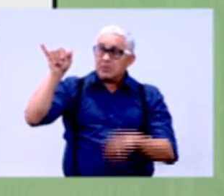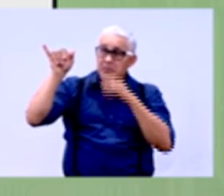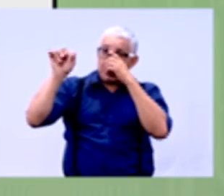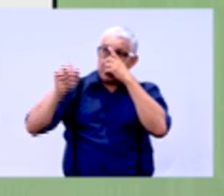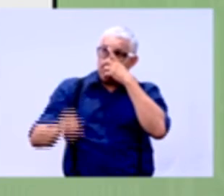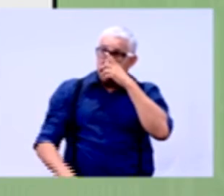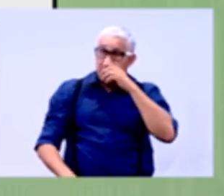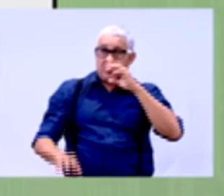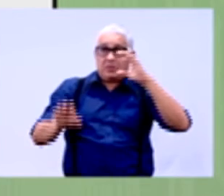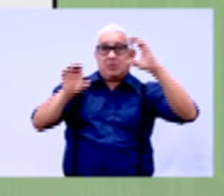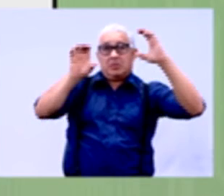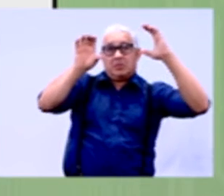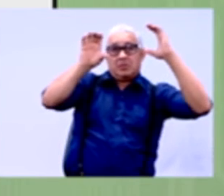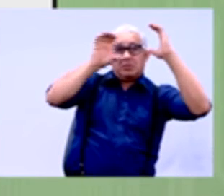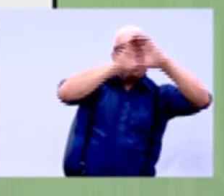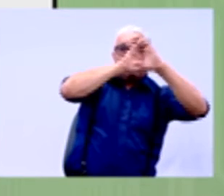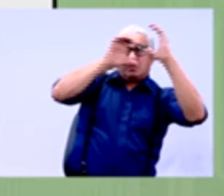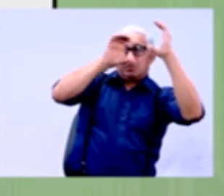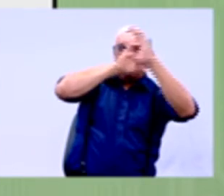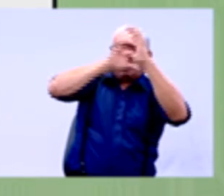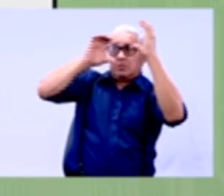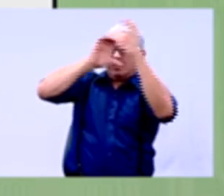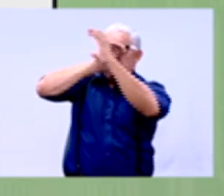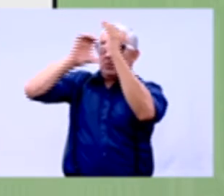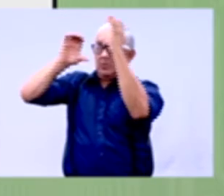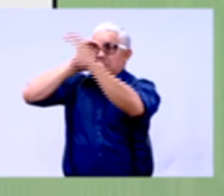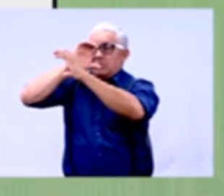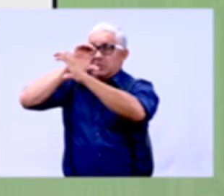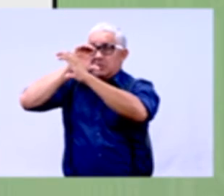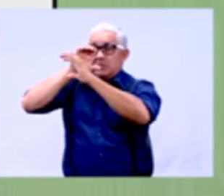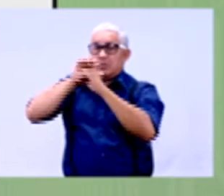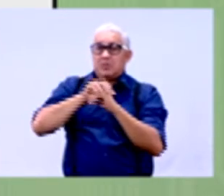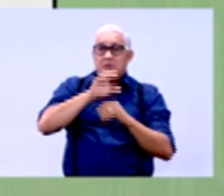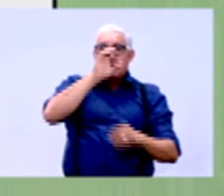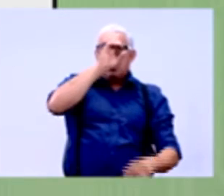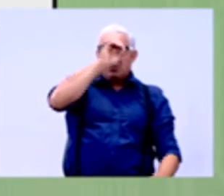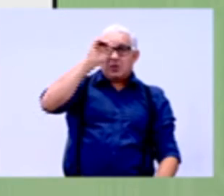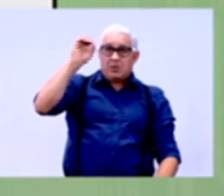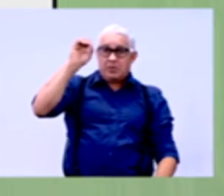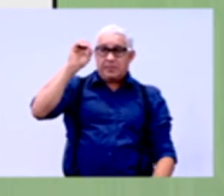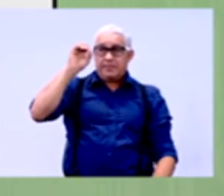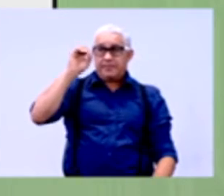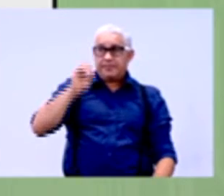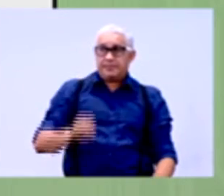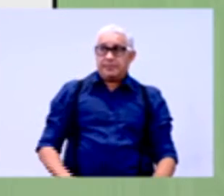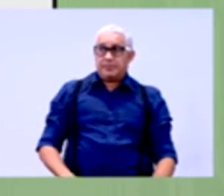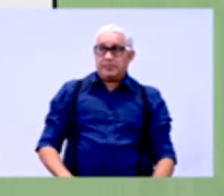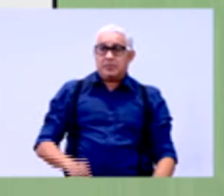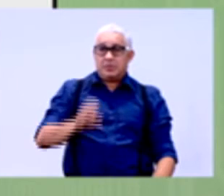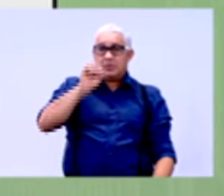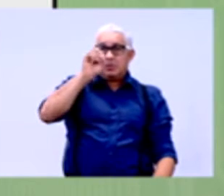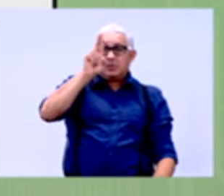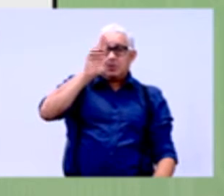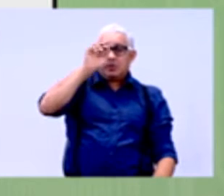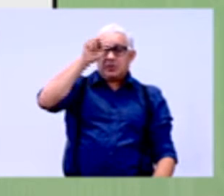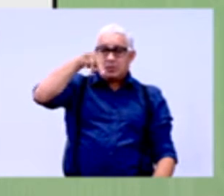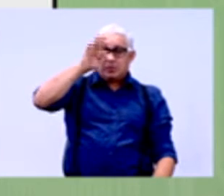a comunicação na orientação a objetos, ela é